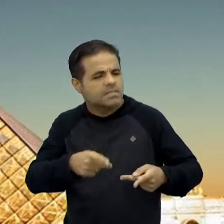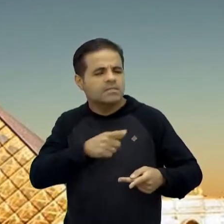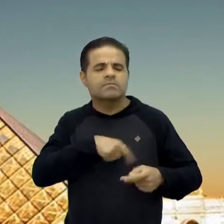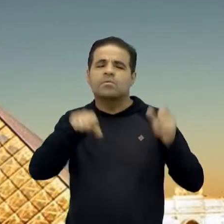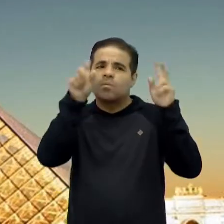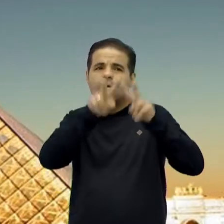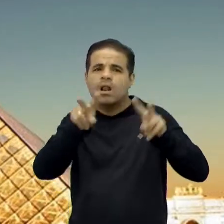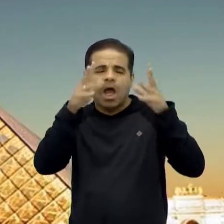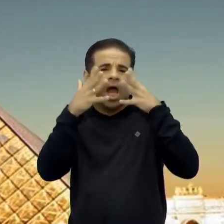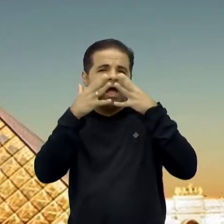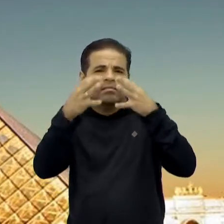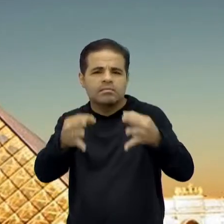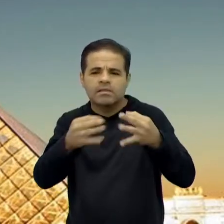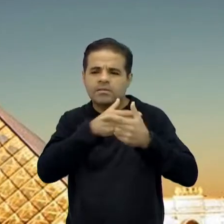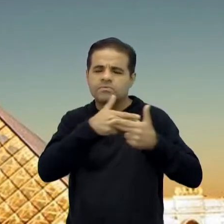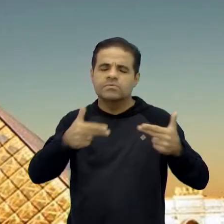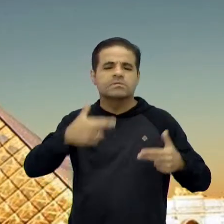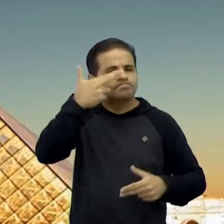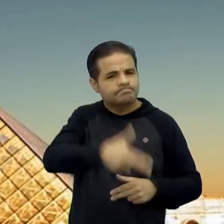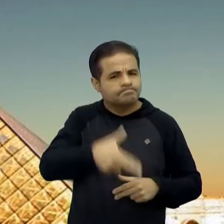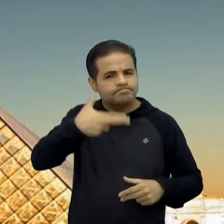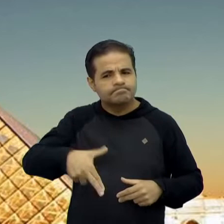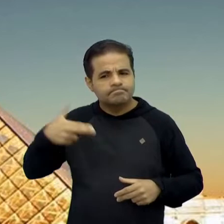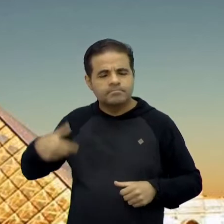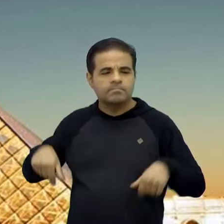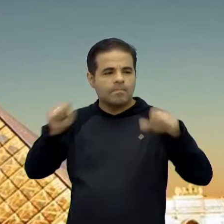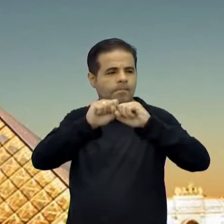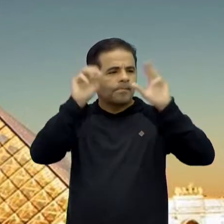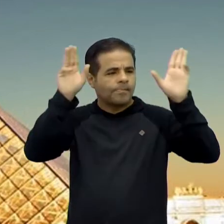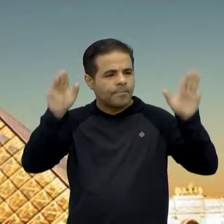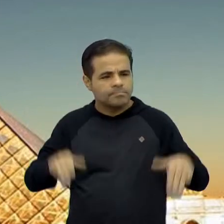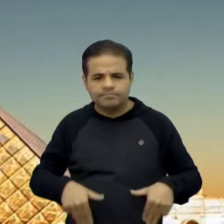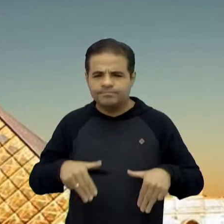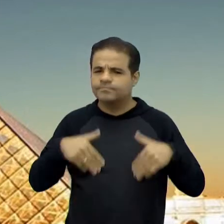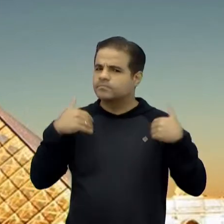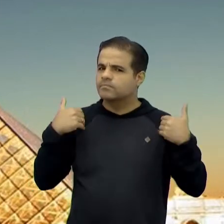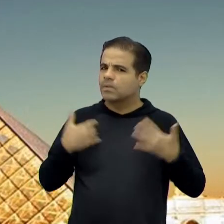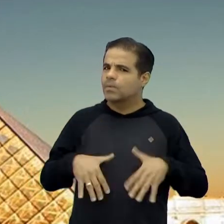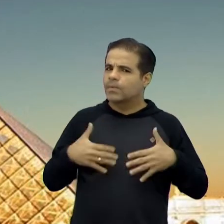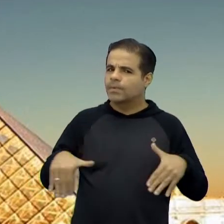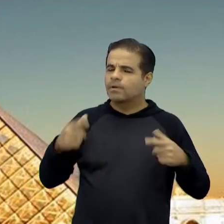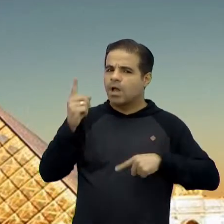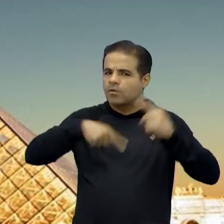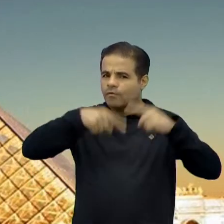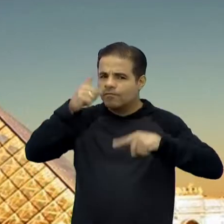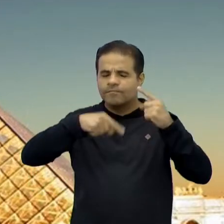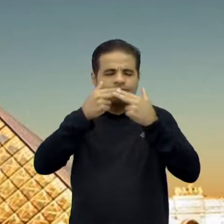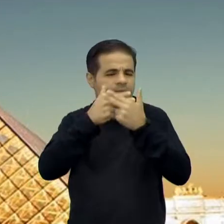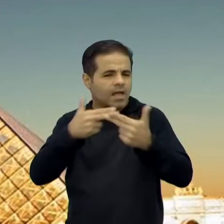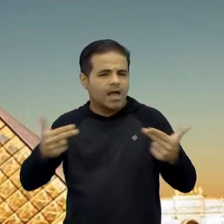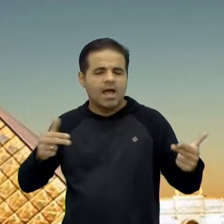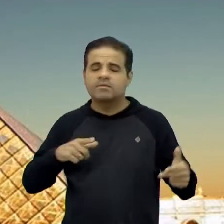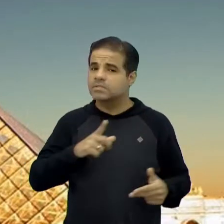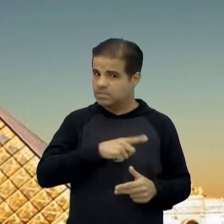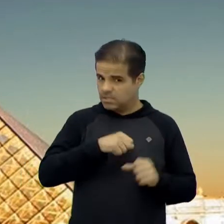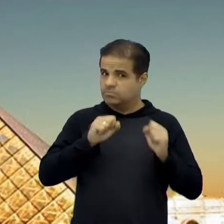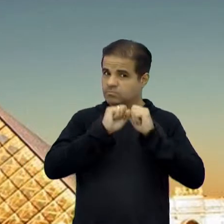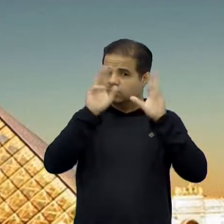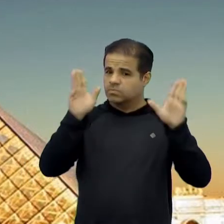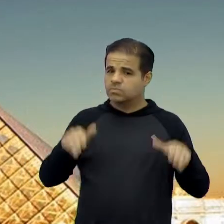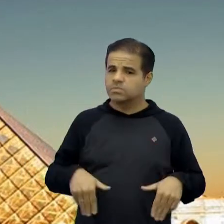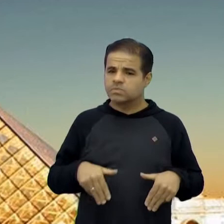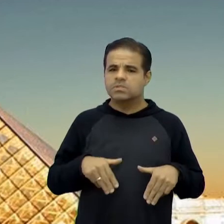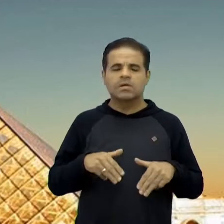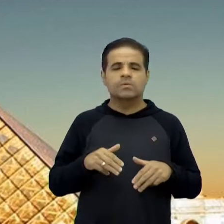olhar atento para as coisas que estão se repetindo. Ele fala um museu de grandes novidades, né? Ou seja, na verdade você tem um museu que